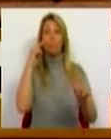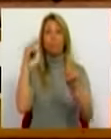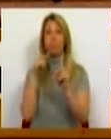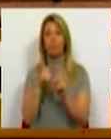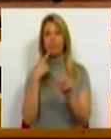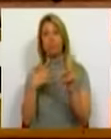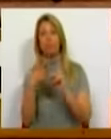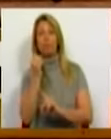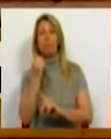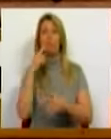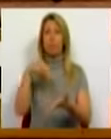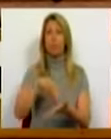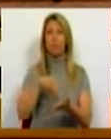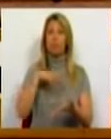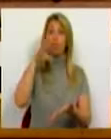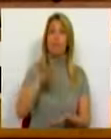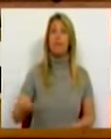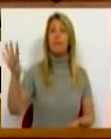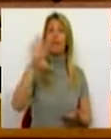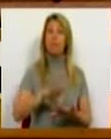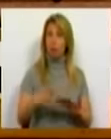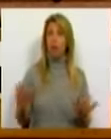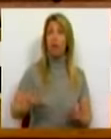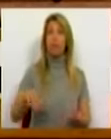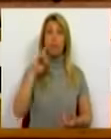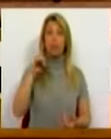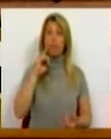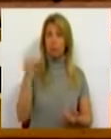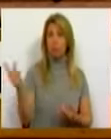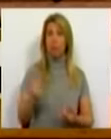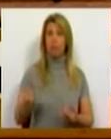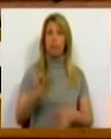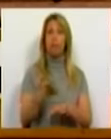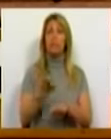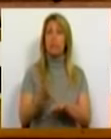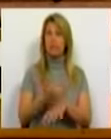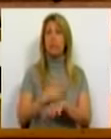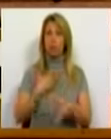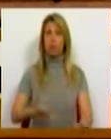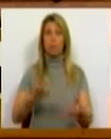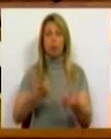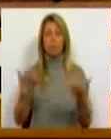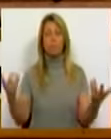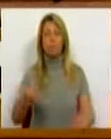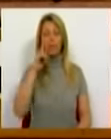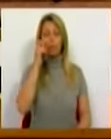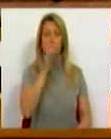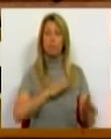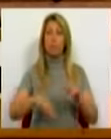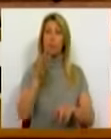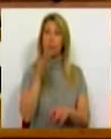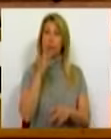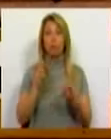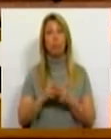para as posições nacionais que são de defesa destes setores. Senhoras e senhores deputados,